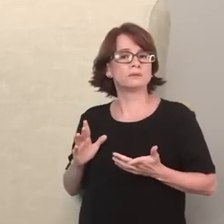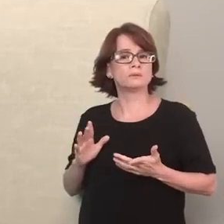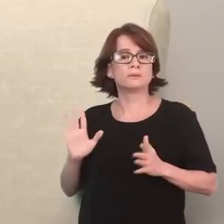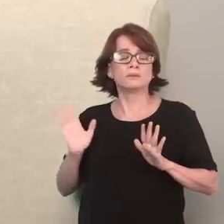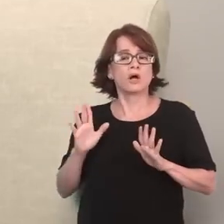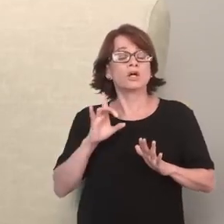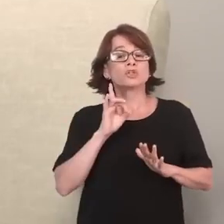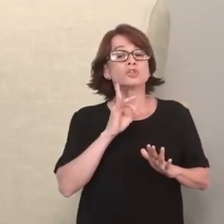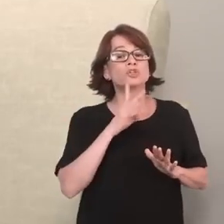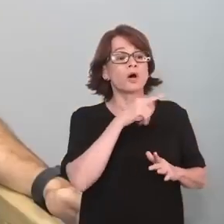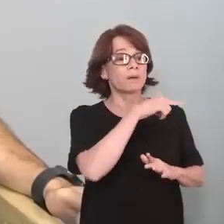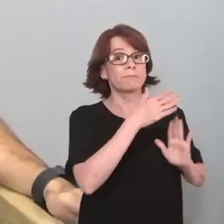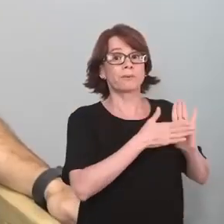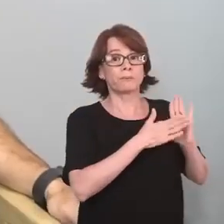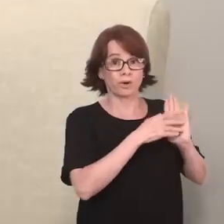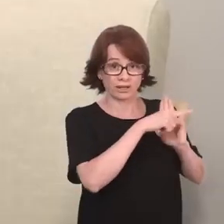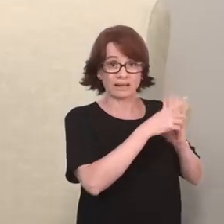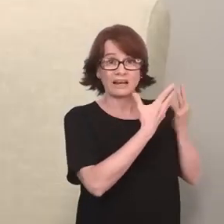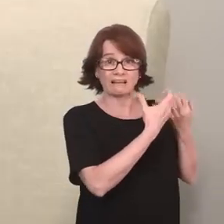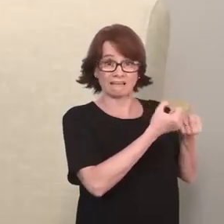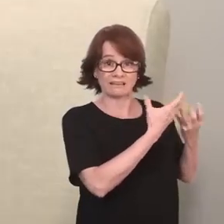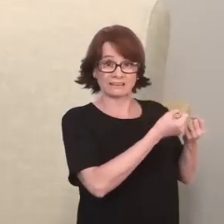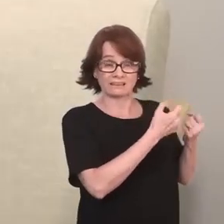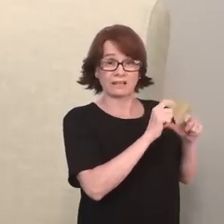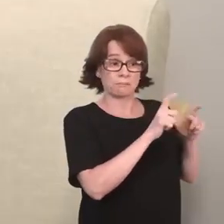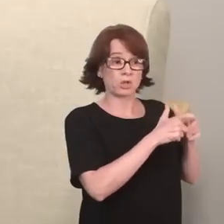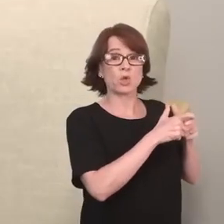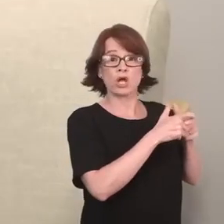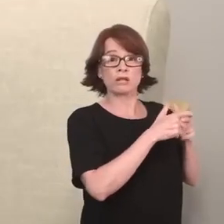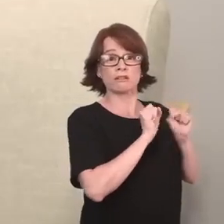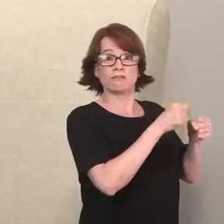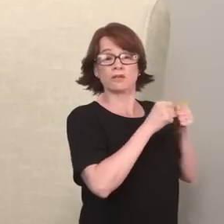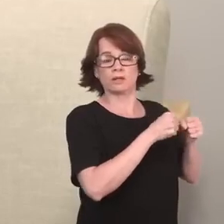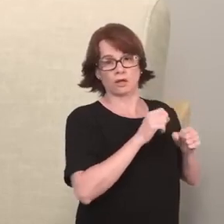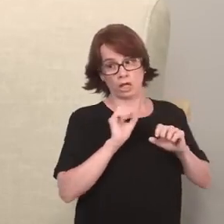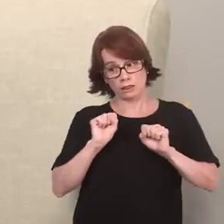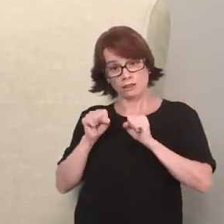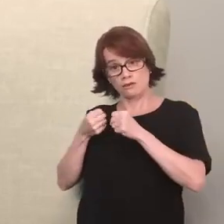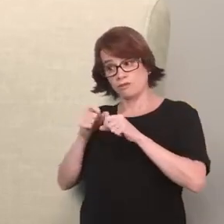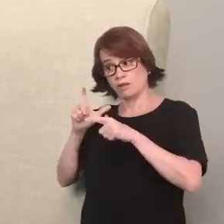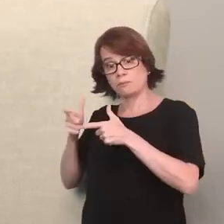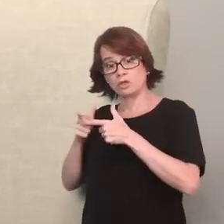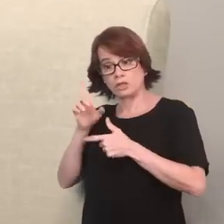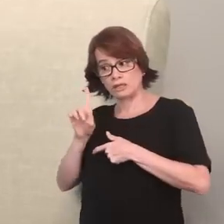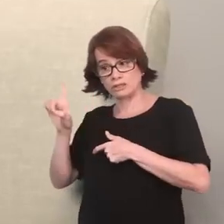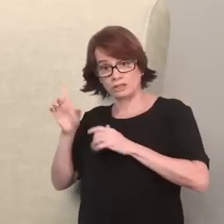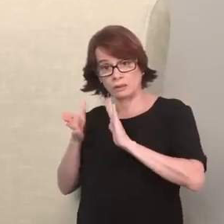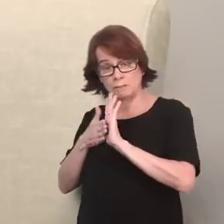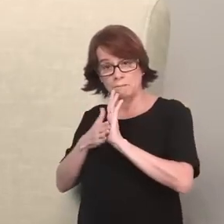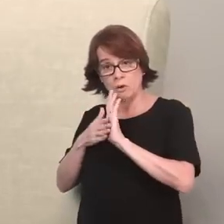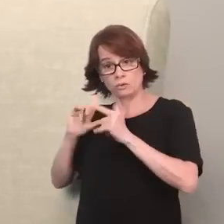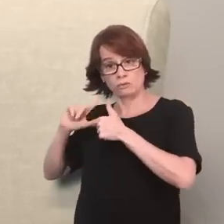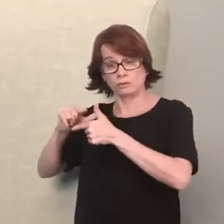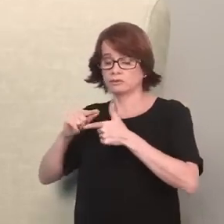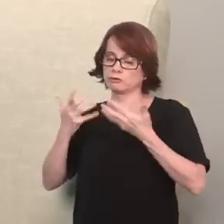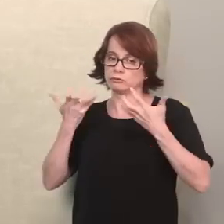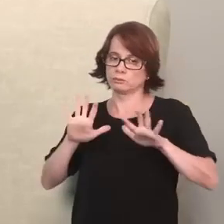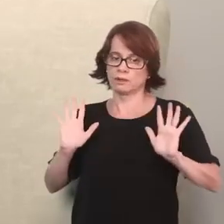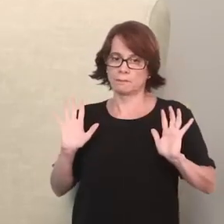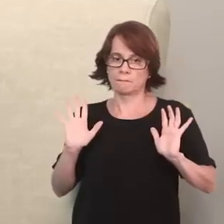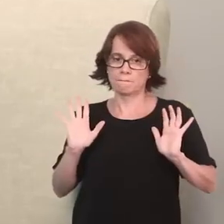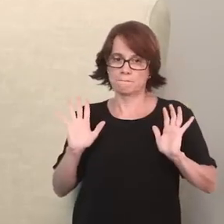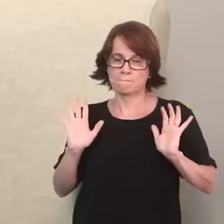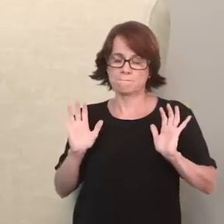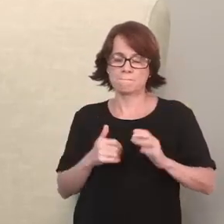deles, e nada mais. Não respeitam a mulher, não respeitam a minoria, não respeitam o negro, não respeitam ninguém, eles respeitam a causa deles.